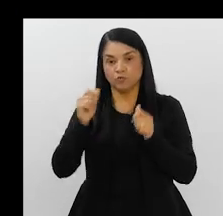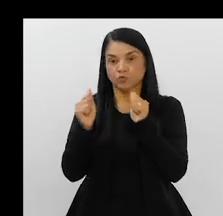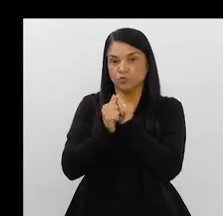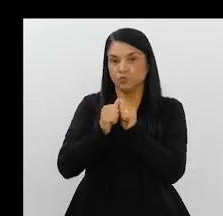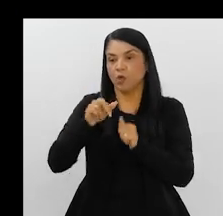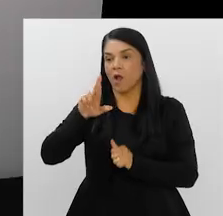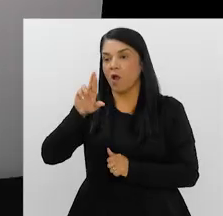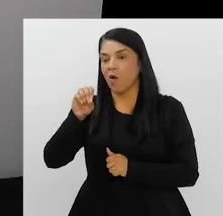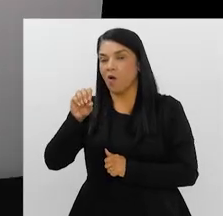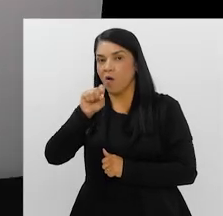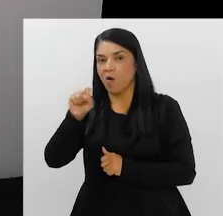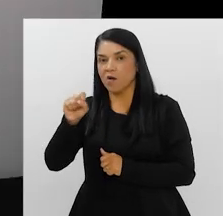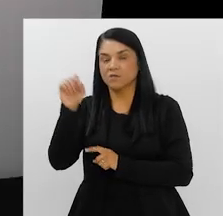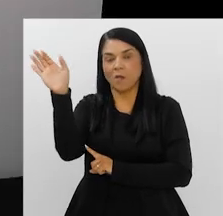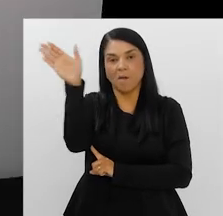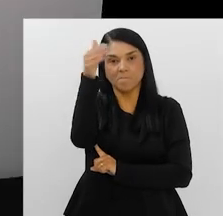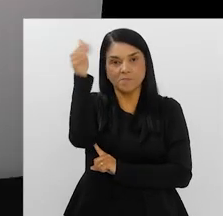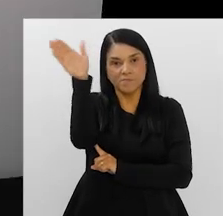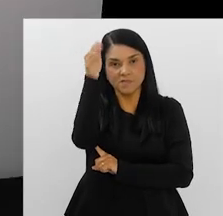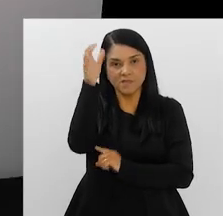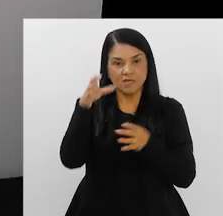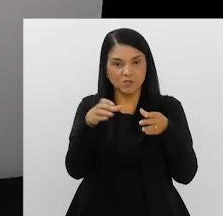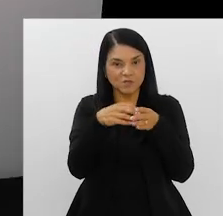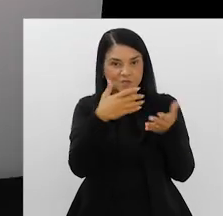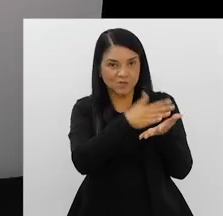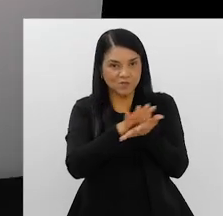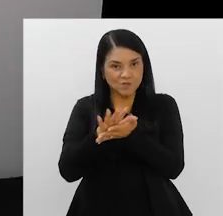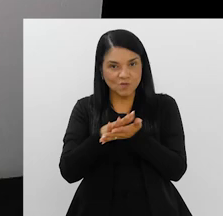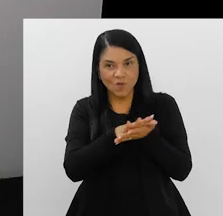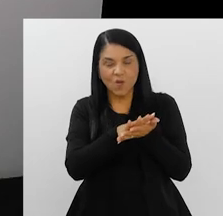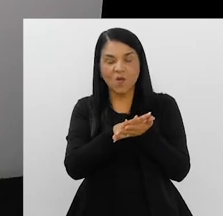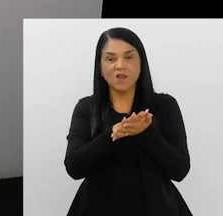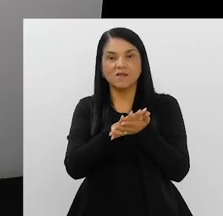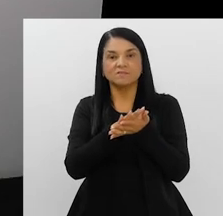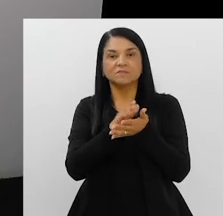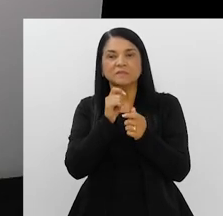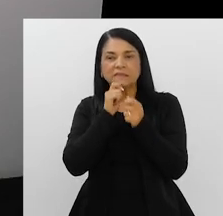da Mocidade, a Rosa com a bandeira da Icarapi, lá numa matéria que eles